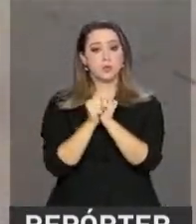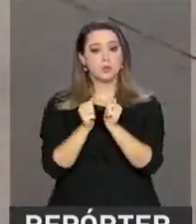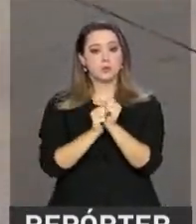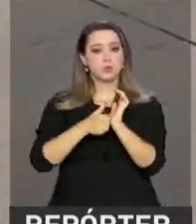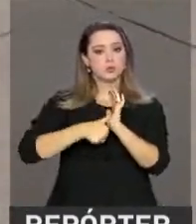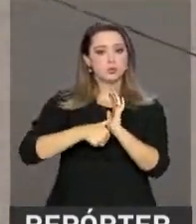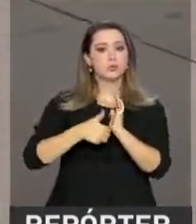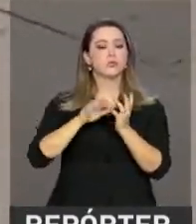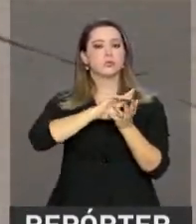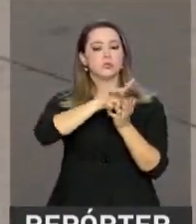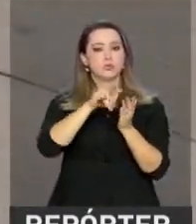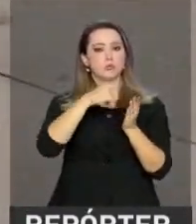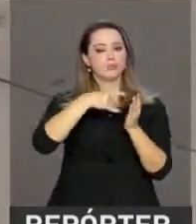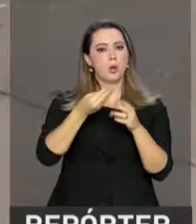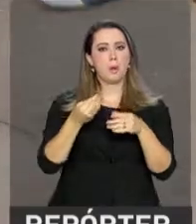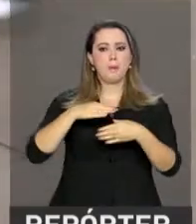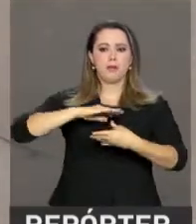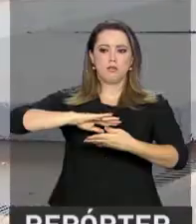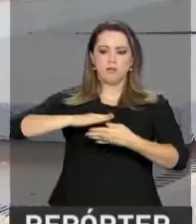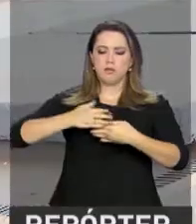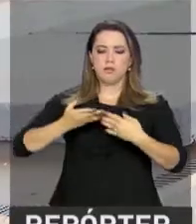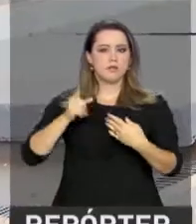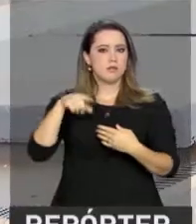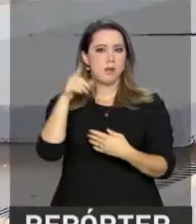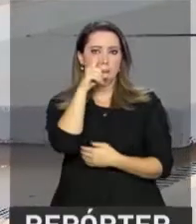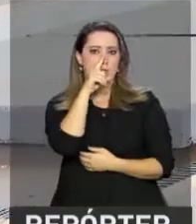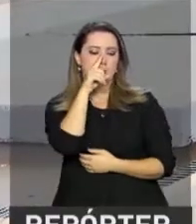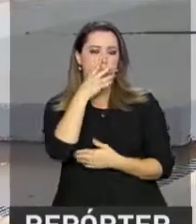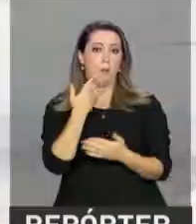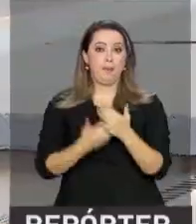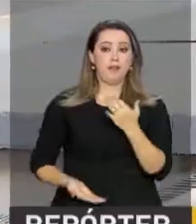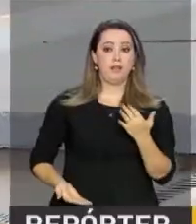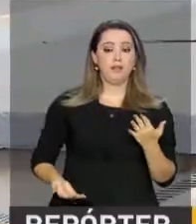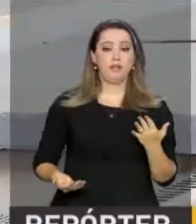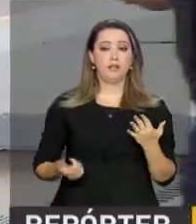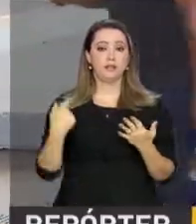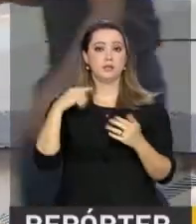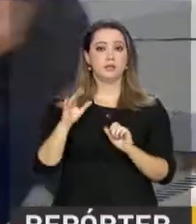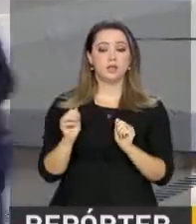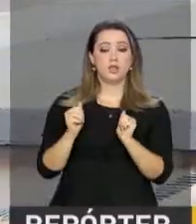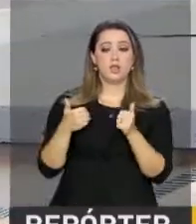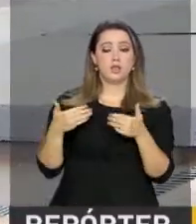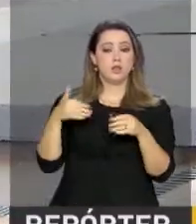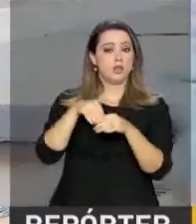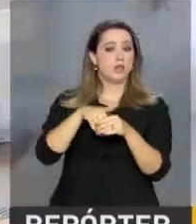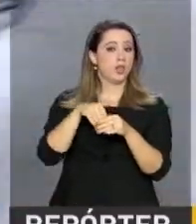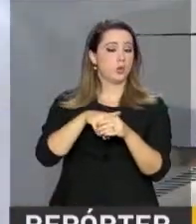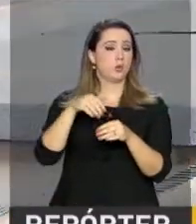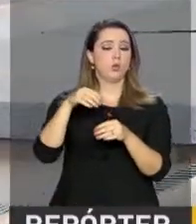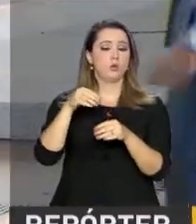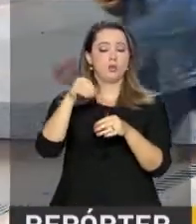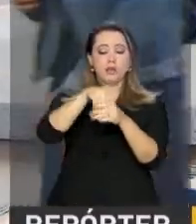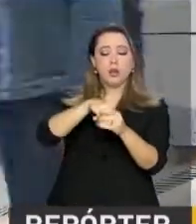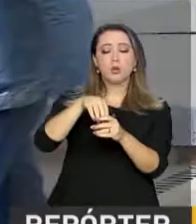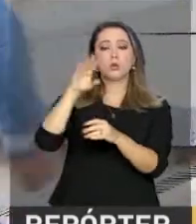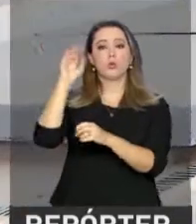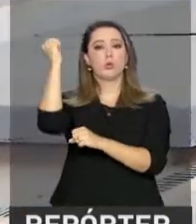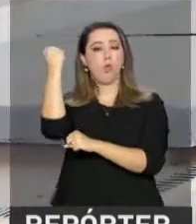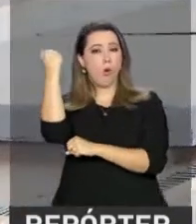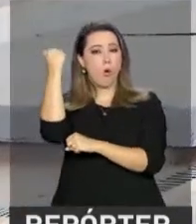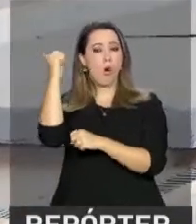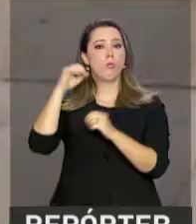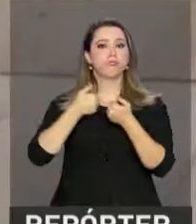na carteira mas acha arriscado e com risco de perdê-los não é subir no coletivo me por exemplo perde 1 o risco de perder né